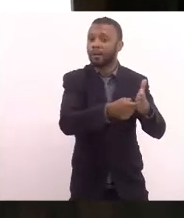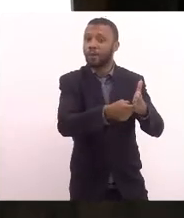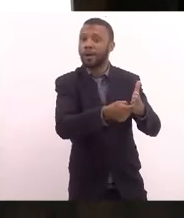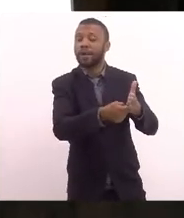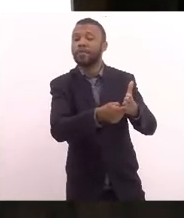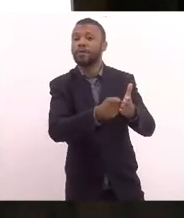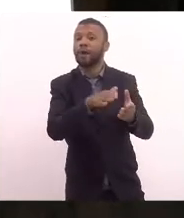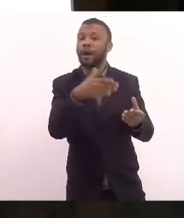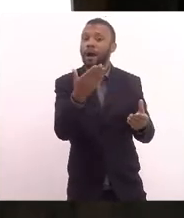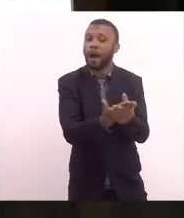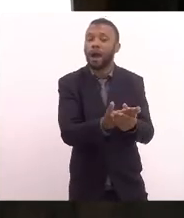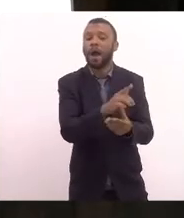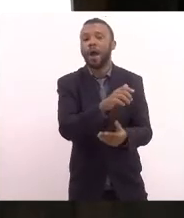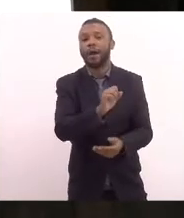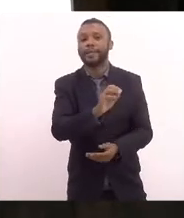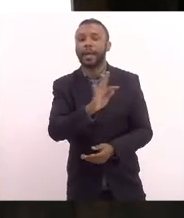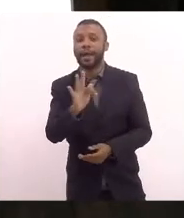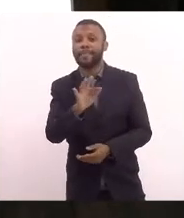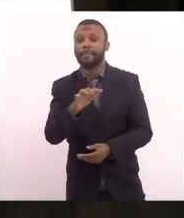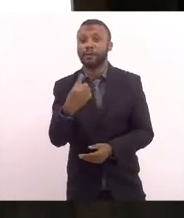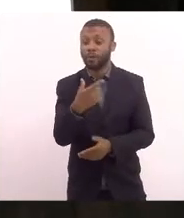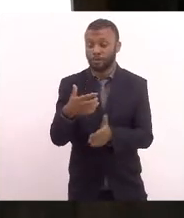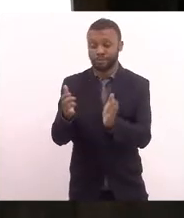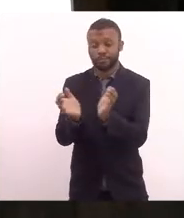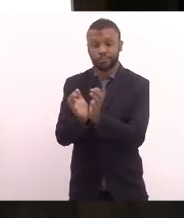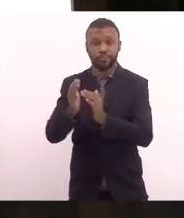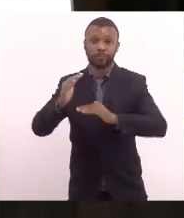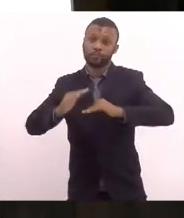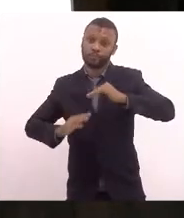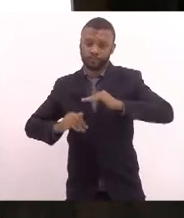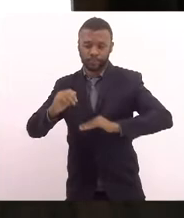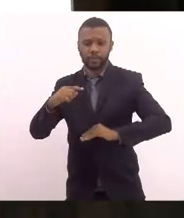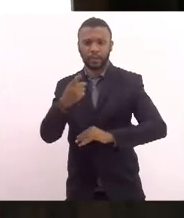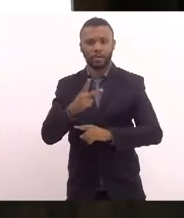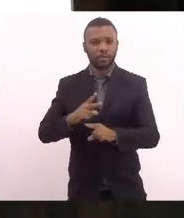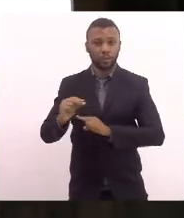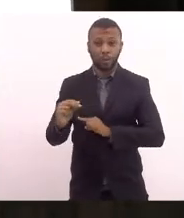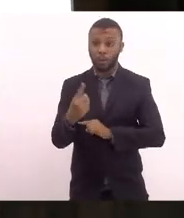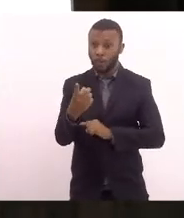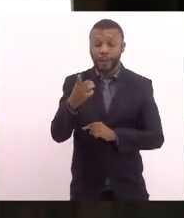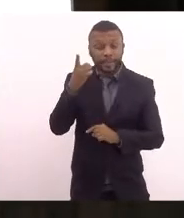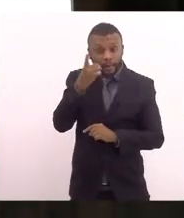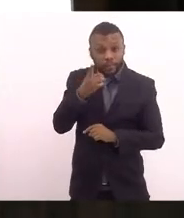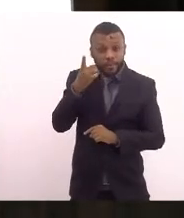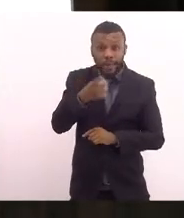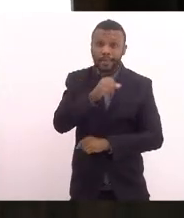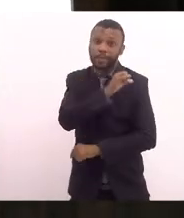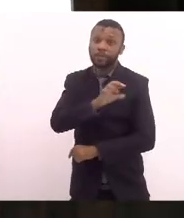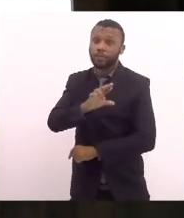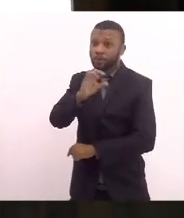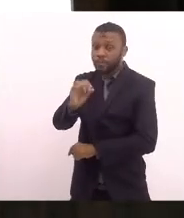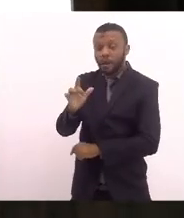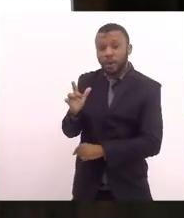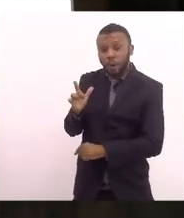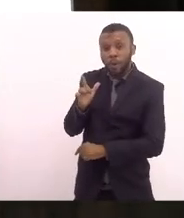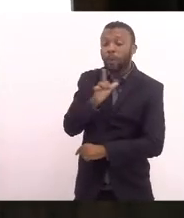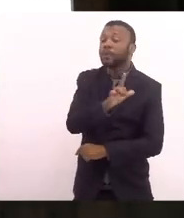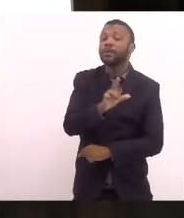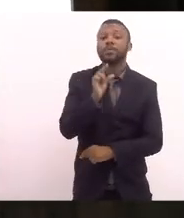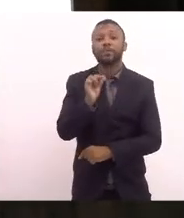fomos vitoriosos porque somente uma deputada no Estado do Rio de Janeiro conseguiu com que